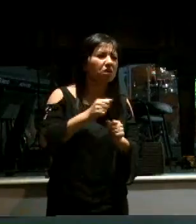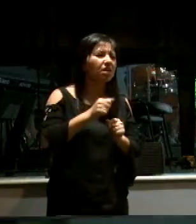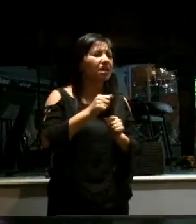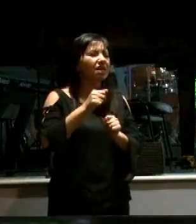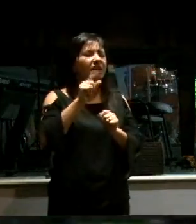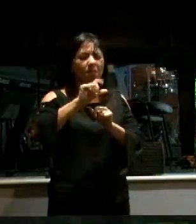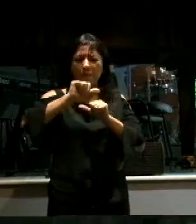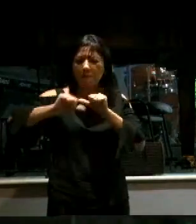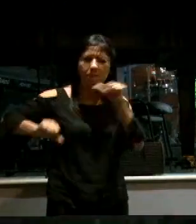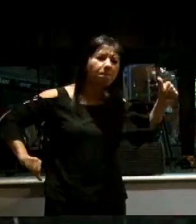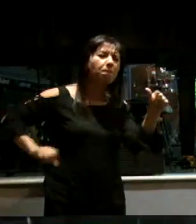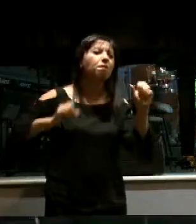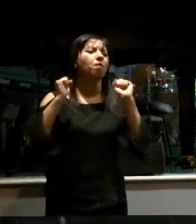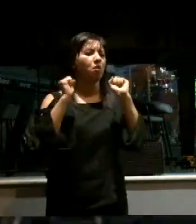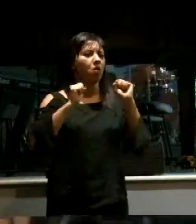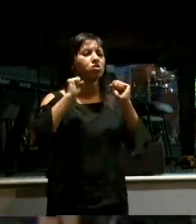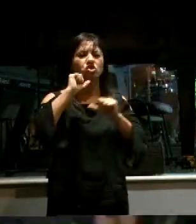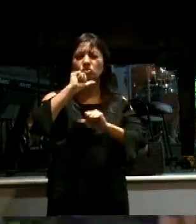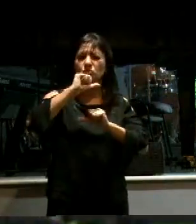vivendo.